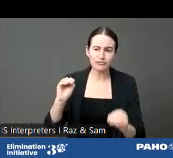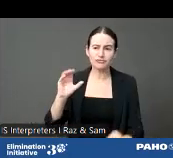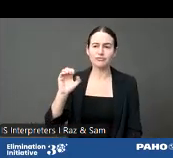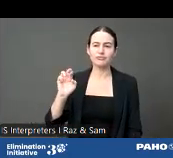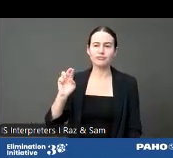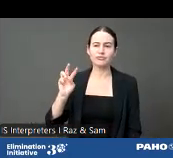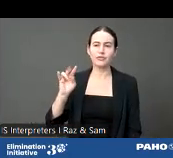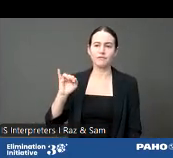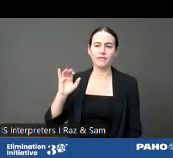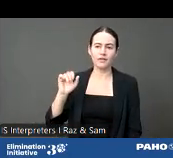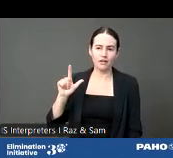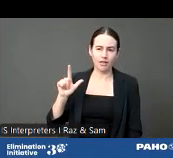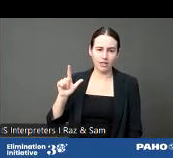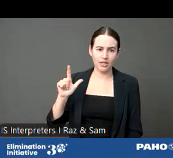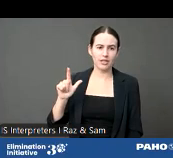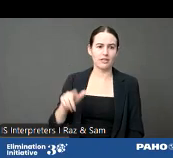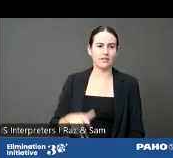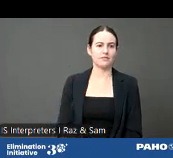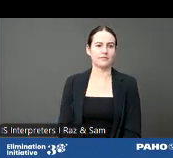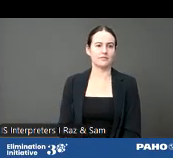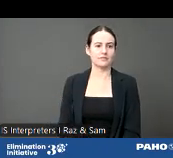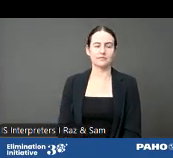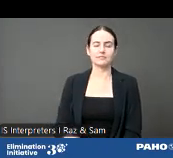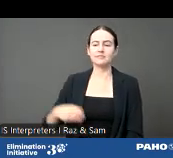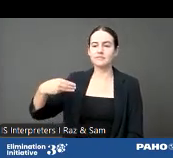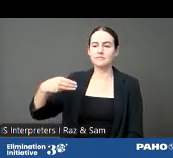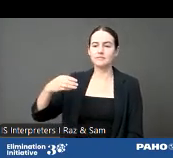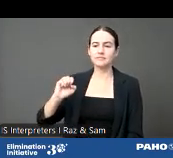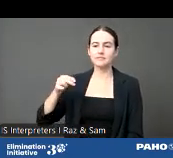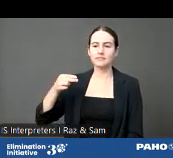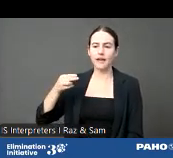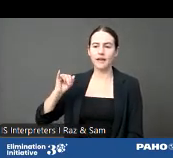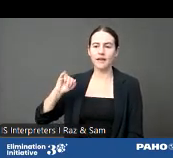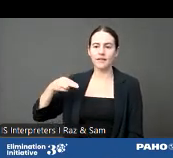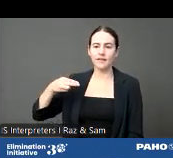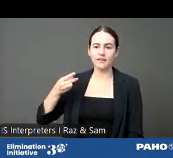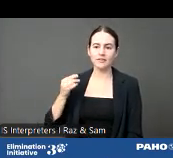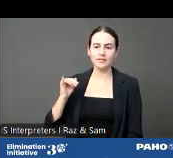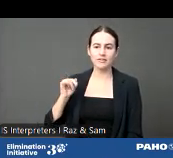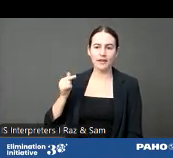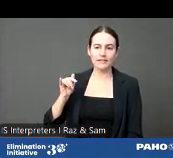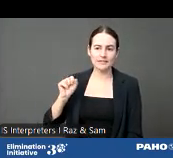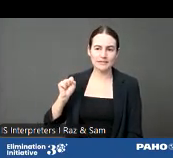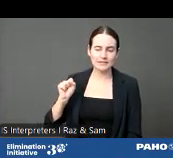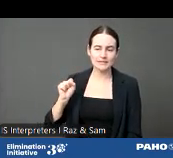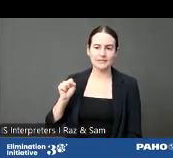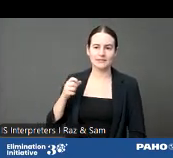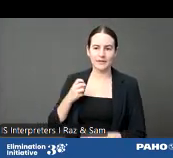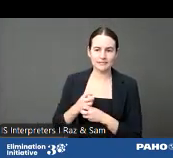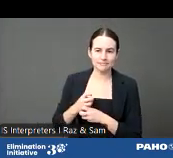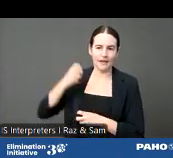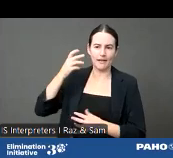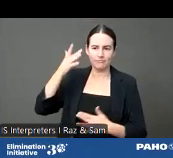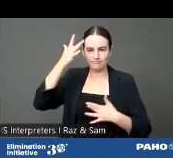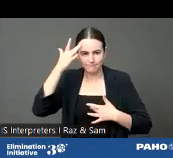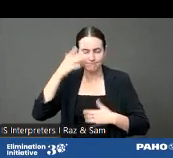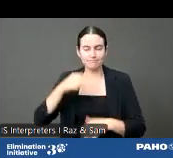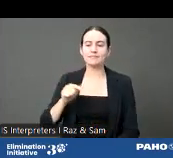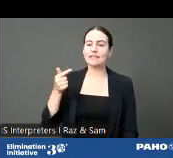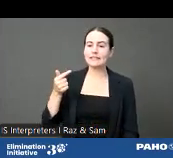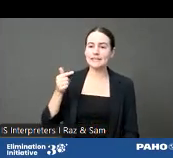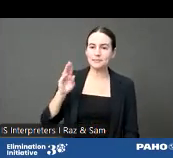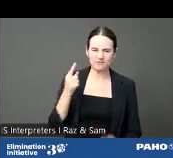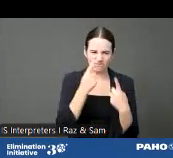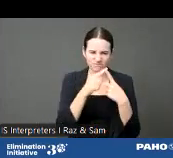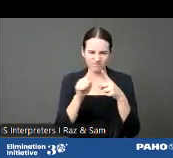câncer cervicuterino, hepatites virais, tuberculose, assim como outras